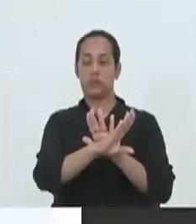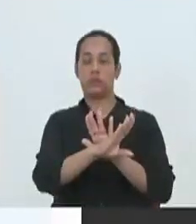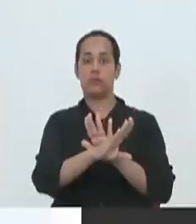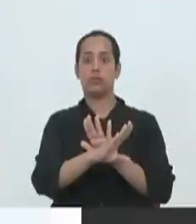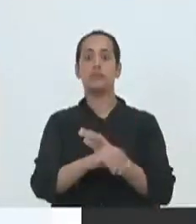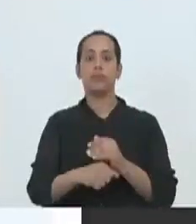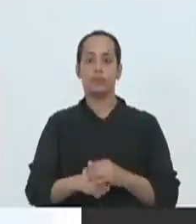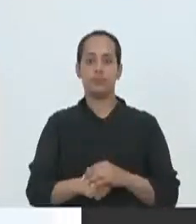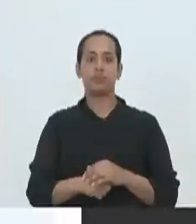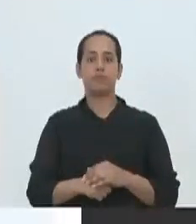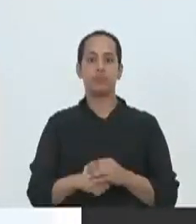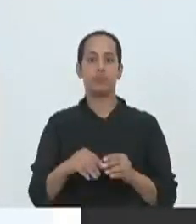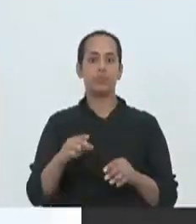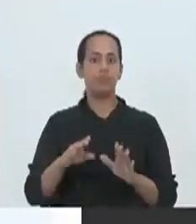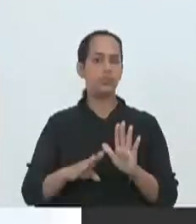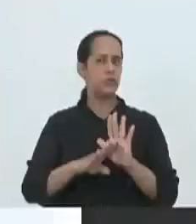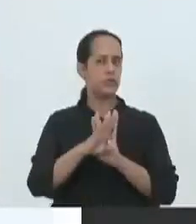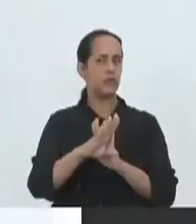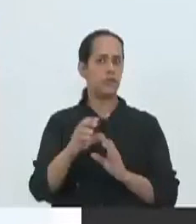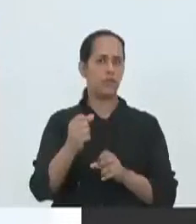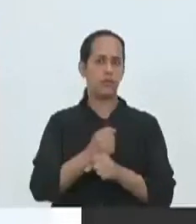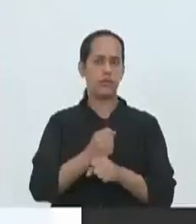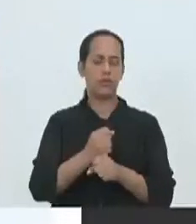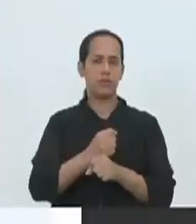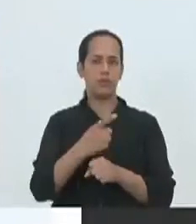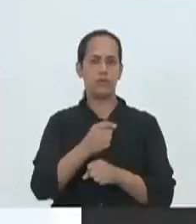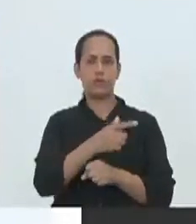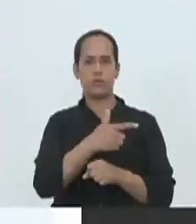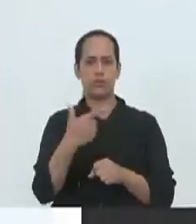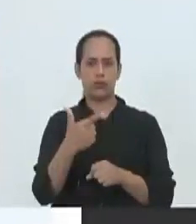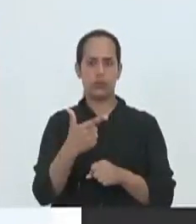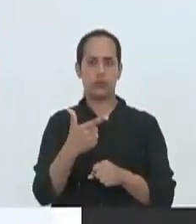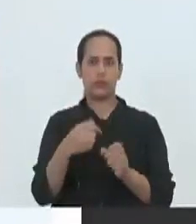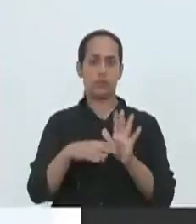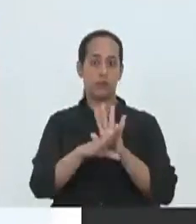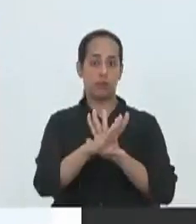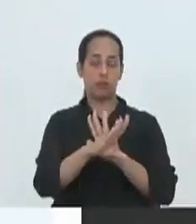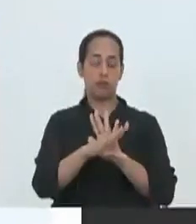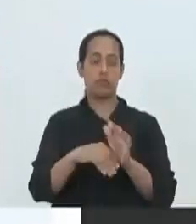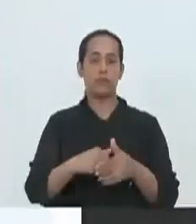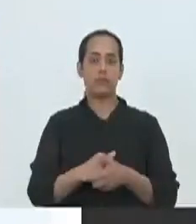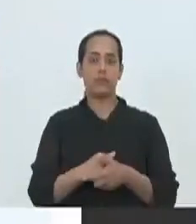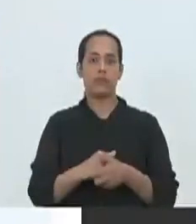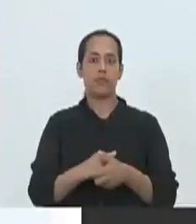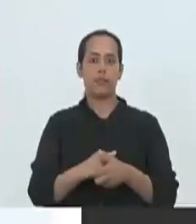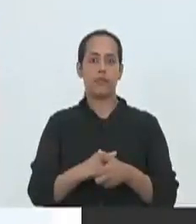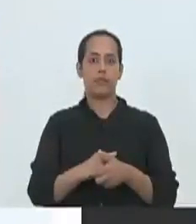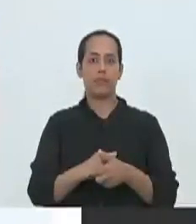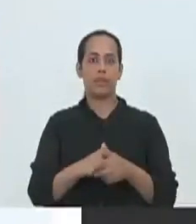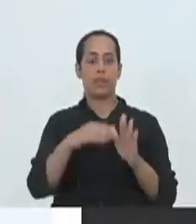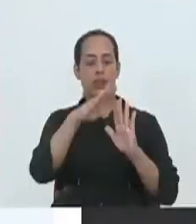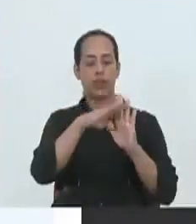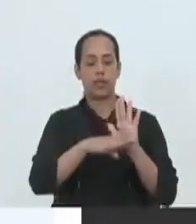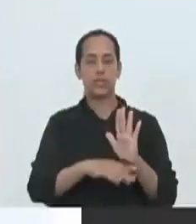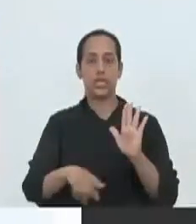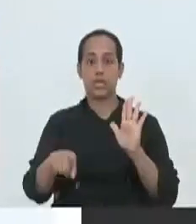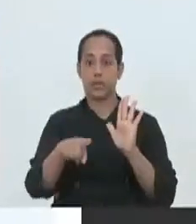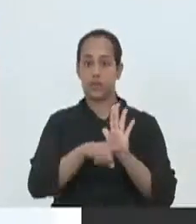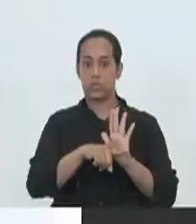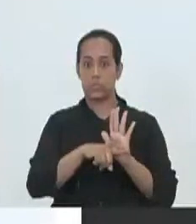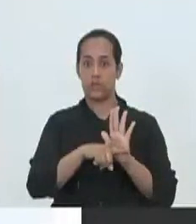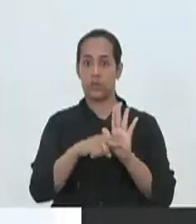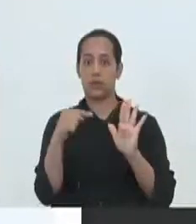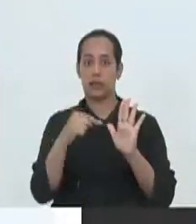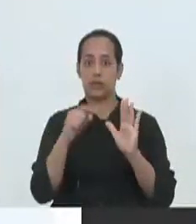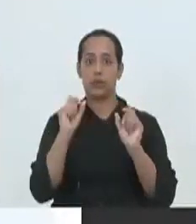2023 as inversões financeiras único item negativo dessa lista eh única despesa contemplada aqui são